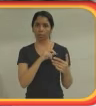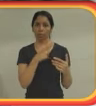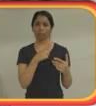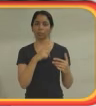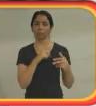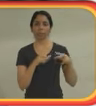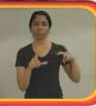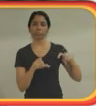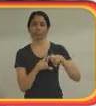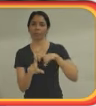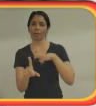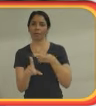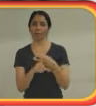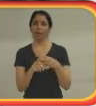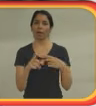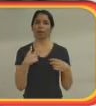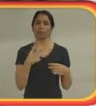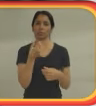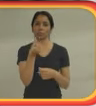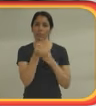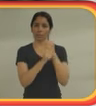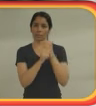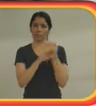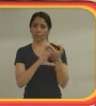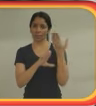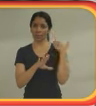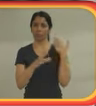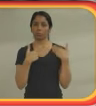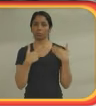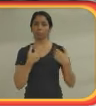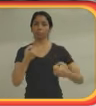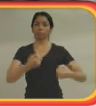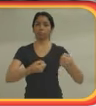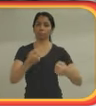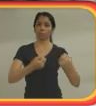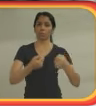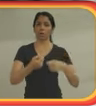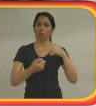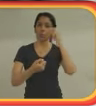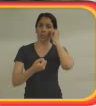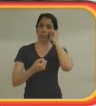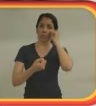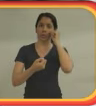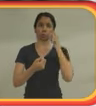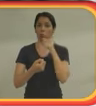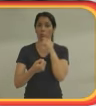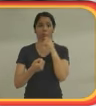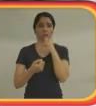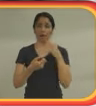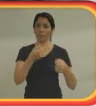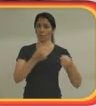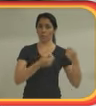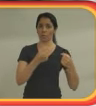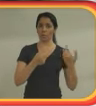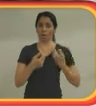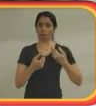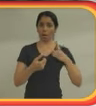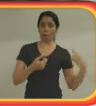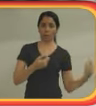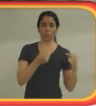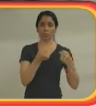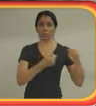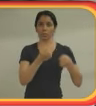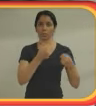de carro há 6 anos atrás. Eu estava no carro dormindo, não estava dirigindo, um amigo meu estava dirigindo,